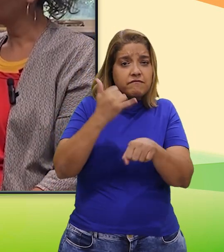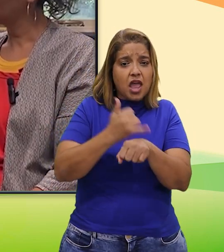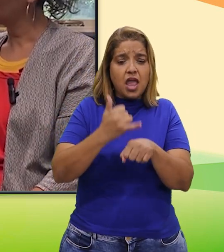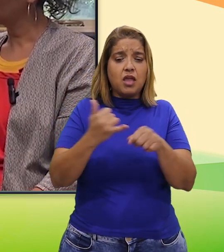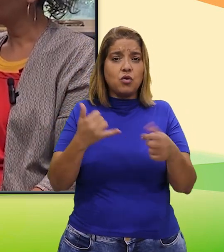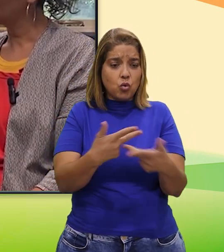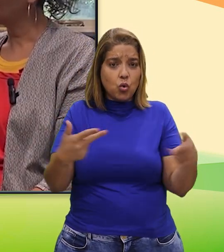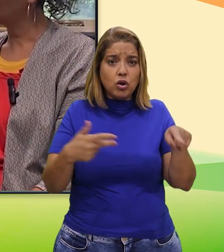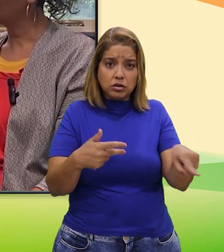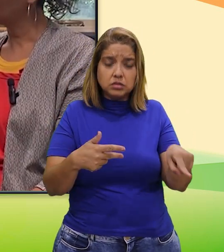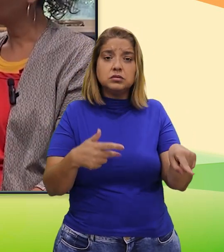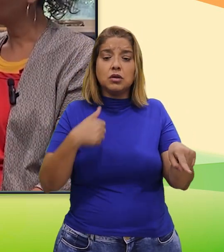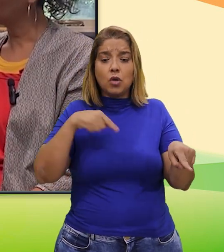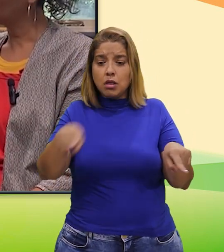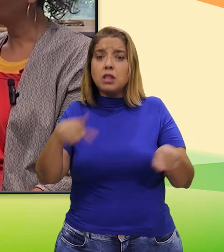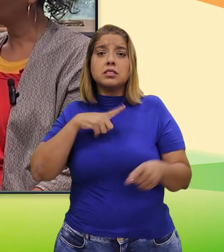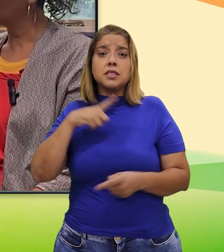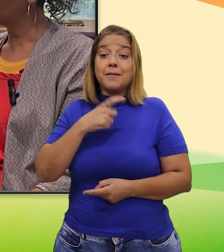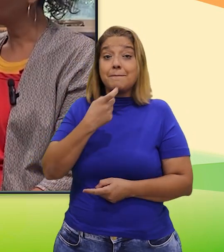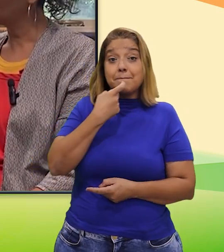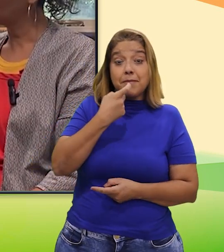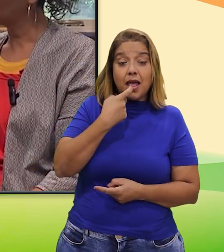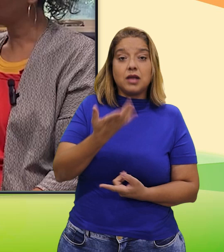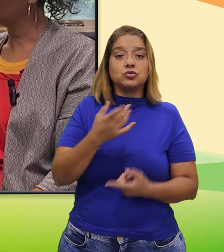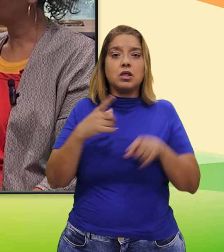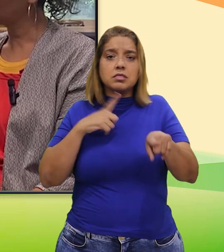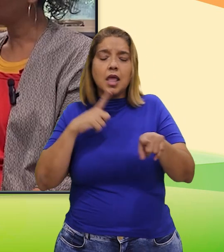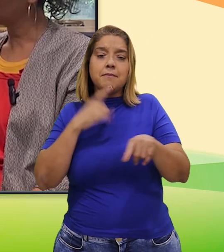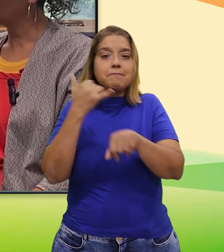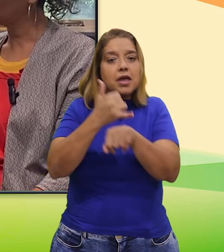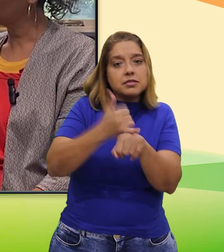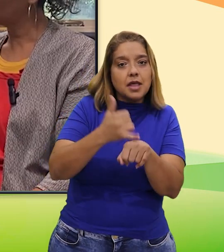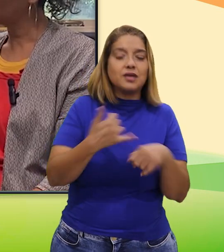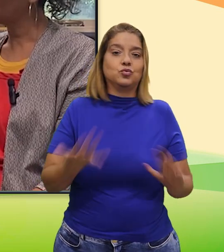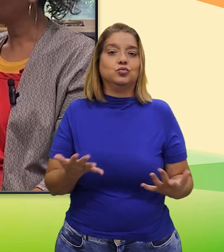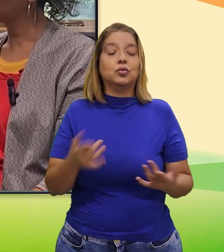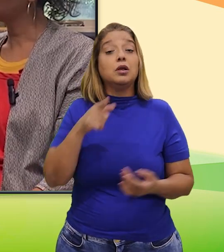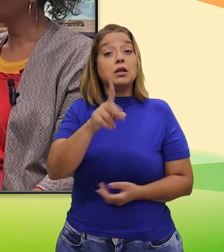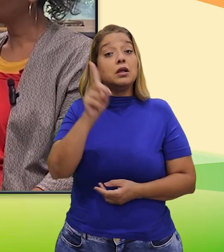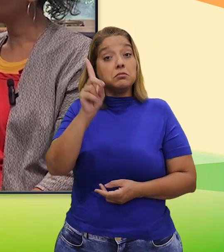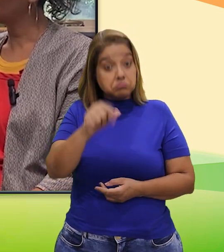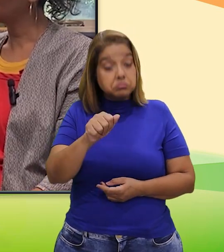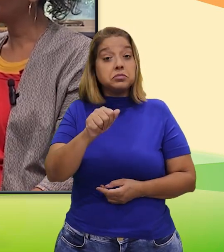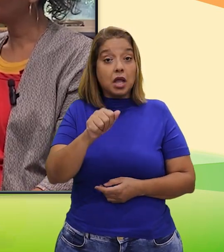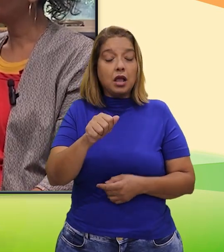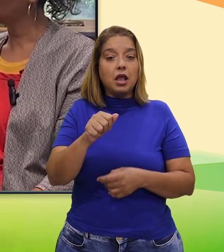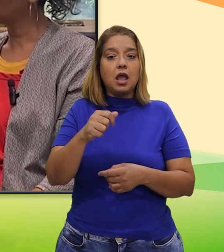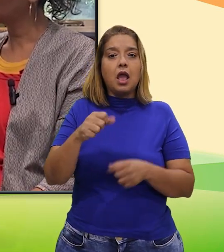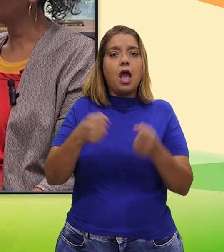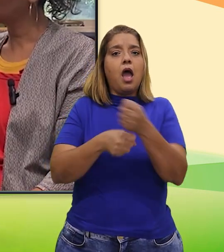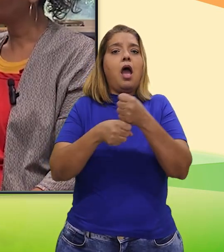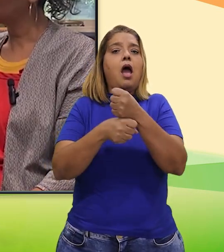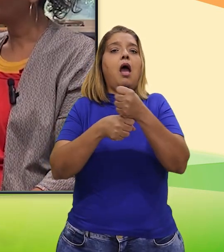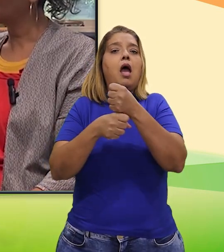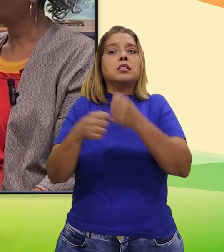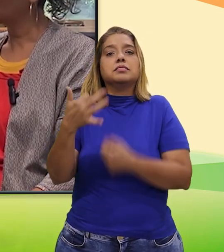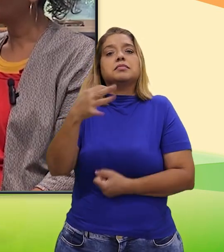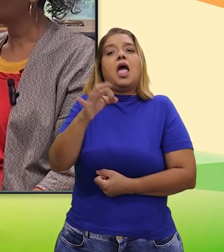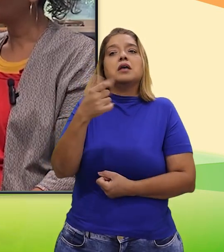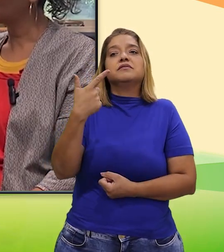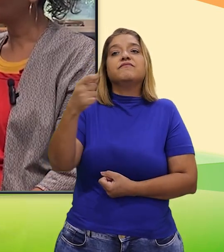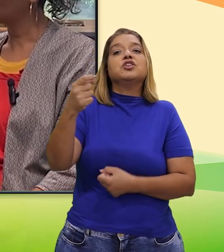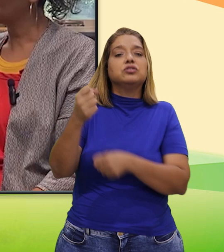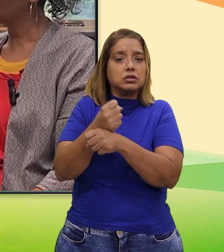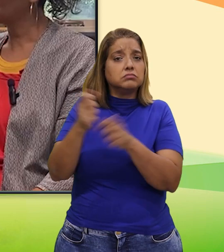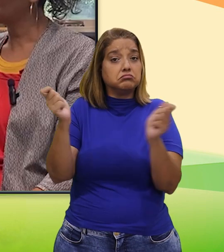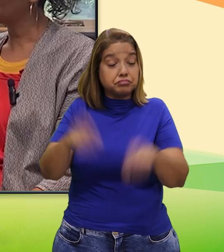mistura perfeitamente com o metal, aqui eu tenho plástico, aqui eu tenho metal. Veja bem, isso é para durar 10, 20